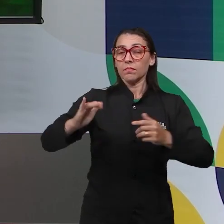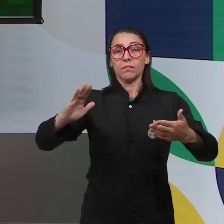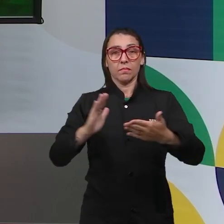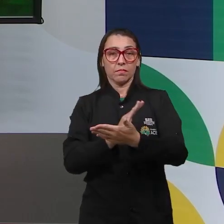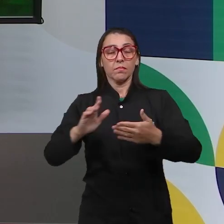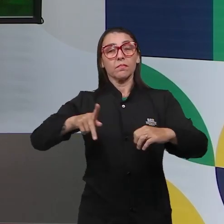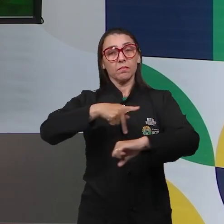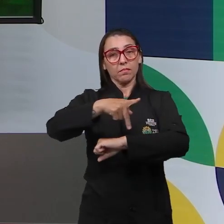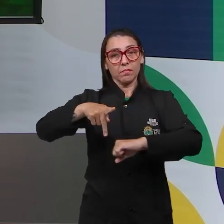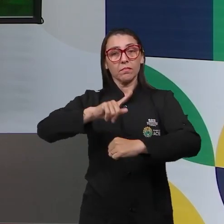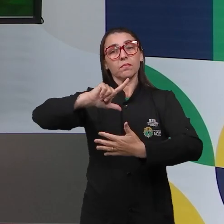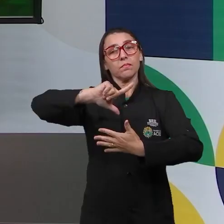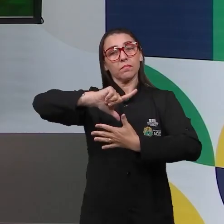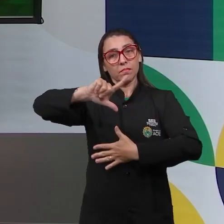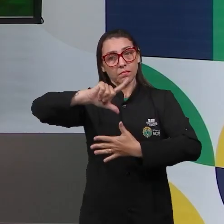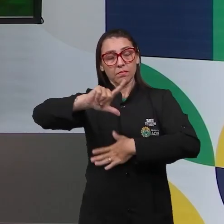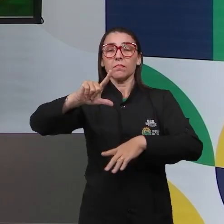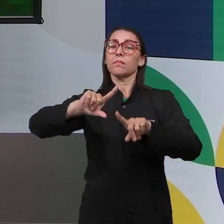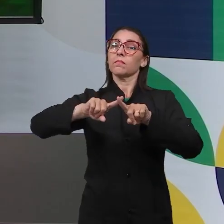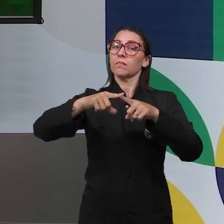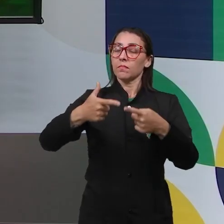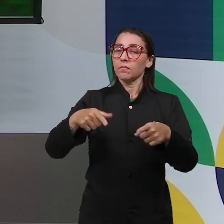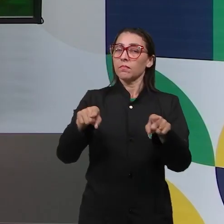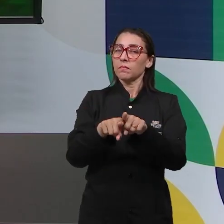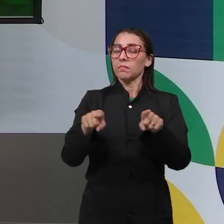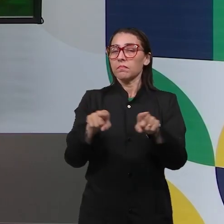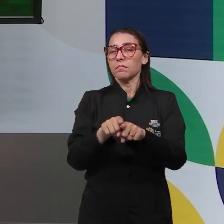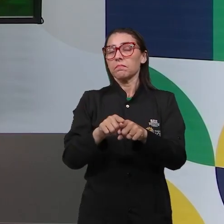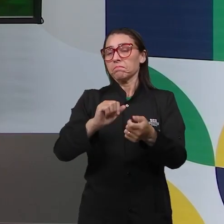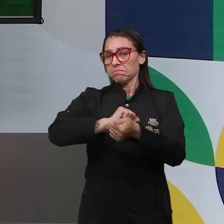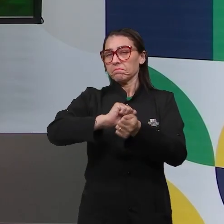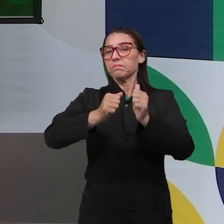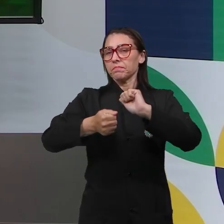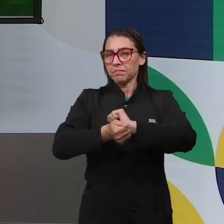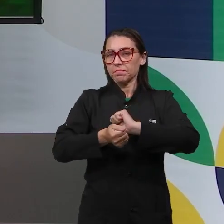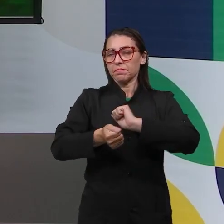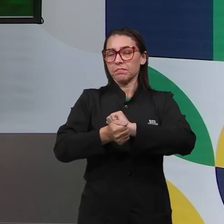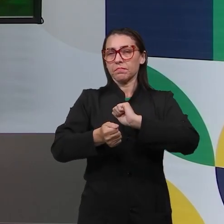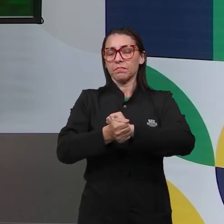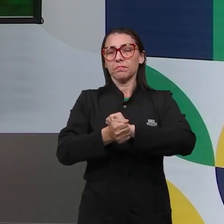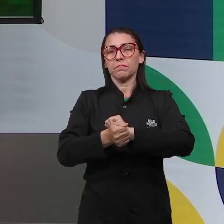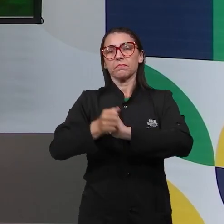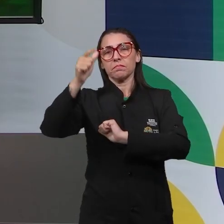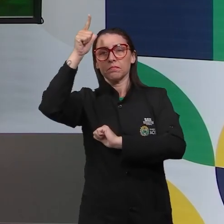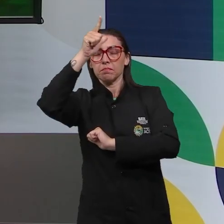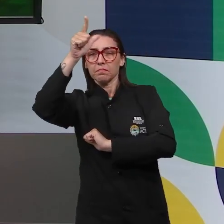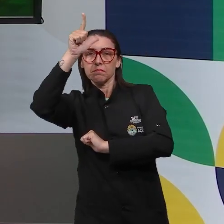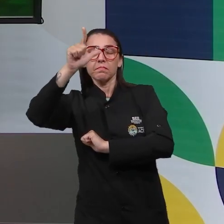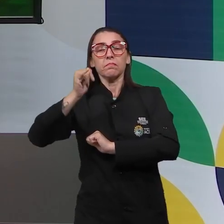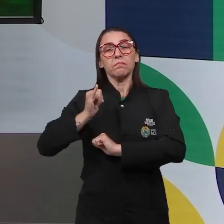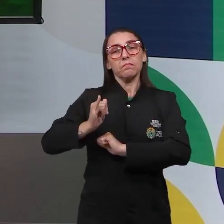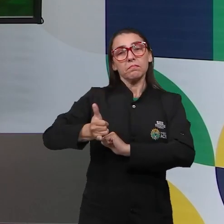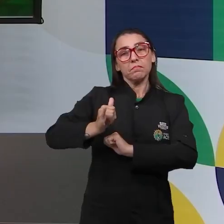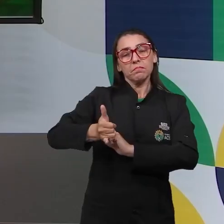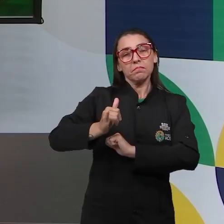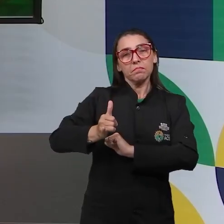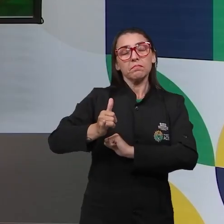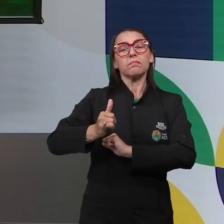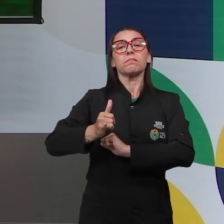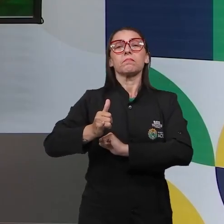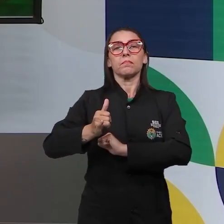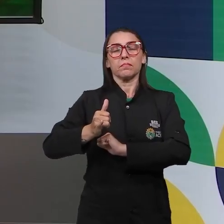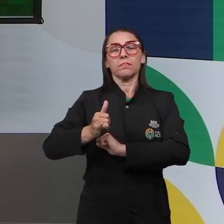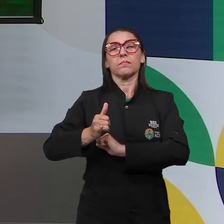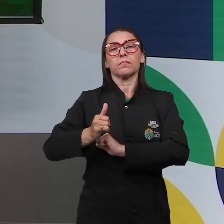países latino-americanos e outras foram praticamente adaptadas. As lendas são narrativas que se